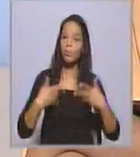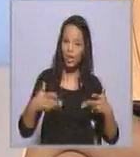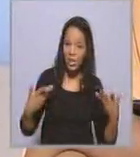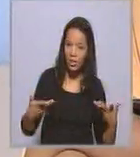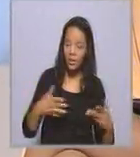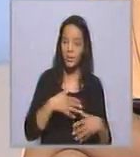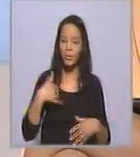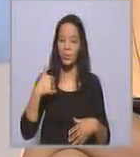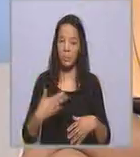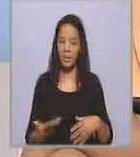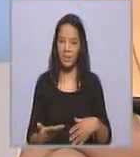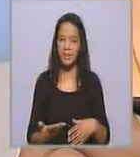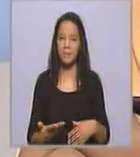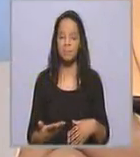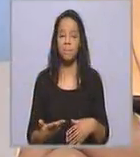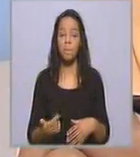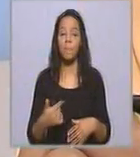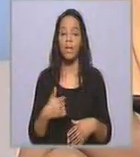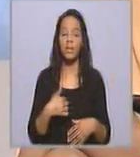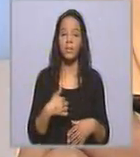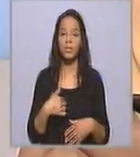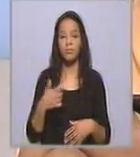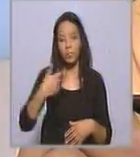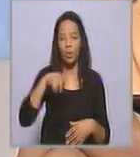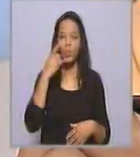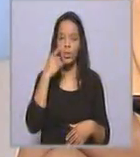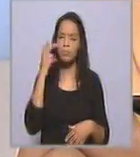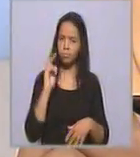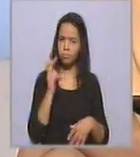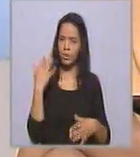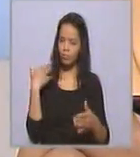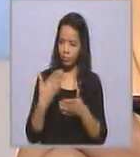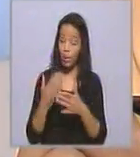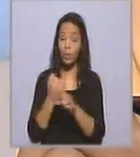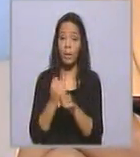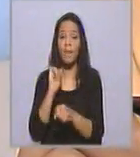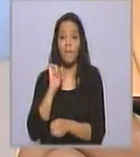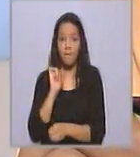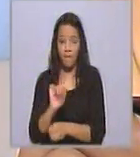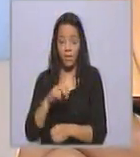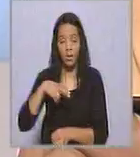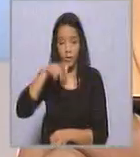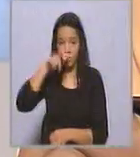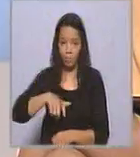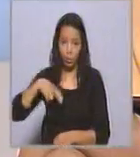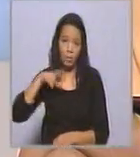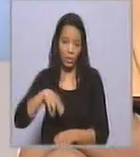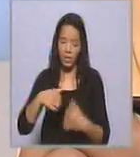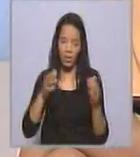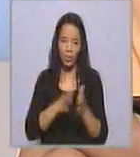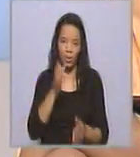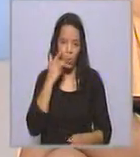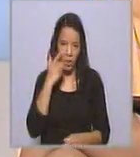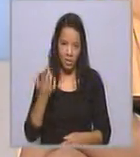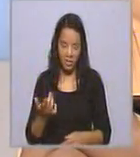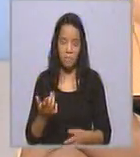Paulinho, como estás? Muito bem, vocês? O Paulo é tão engraçado porque nós já nos conhecemos há uns anos e o trabalho dele, os portugueses, toda a gente conhece, não é? As pessoas